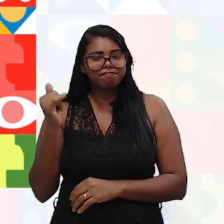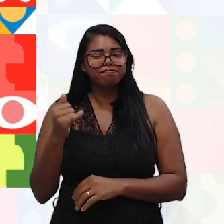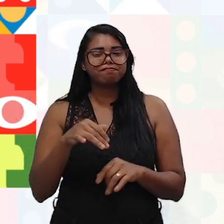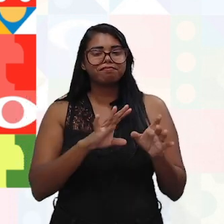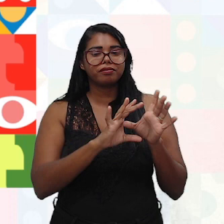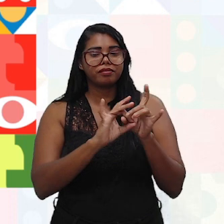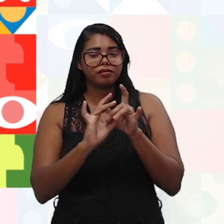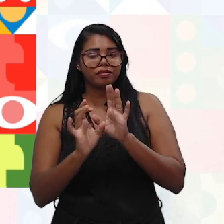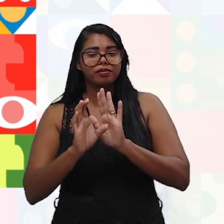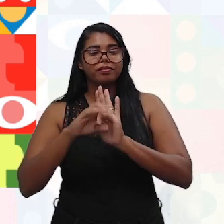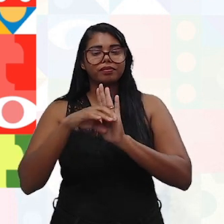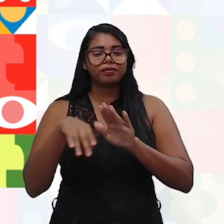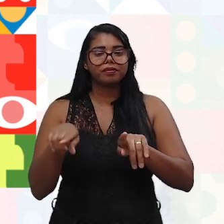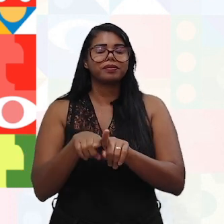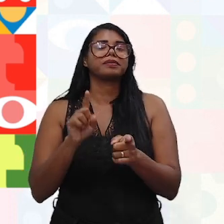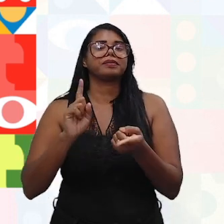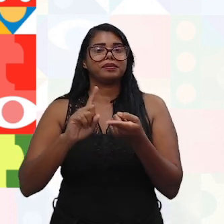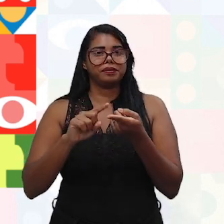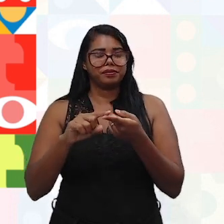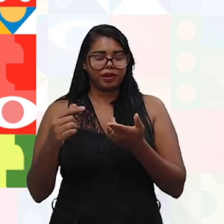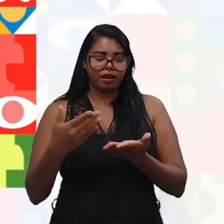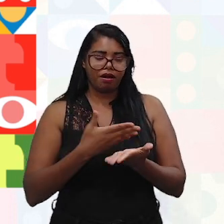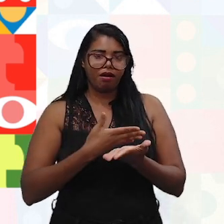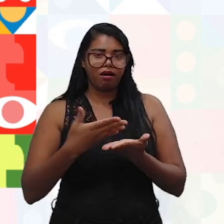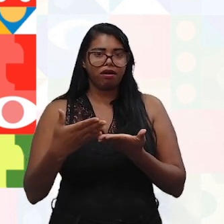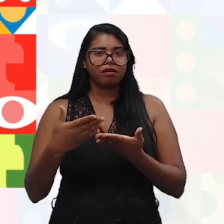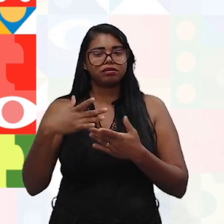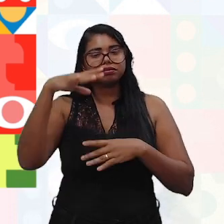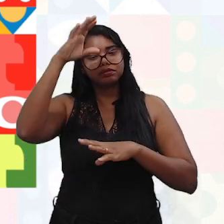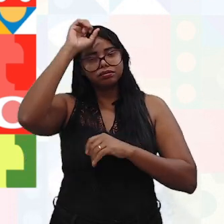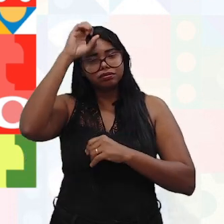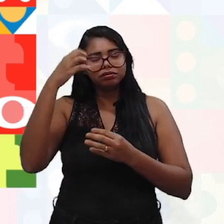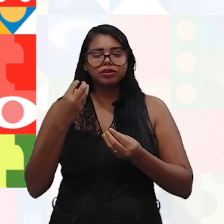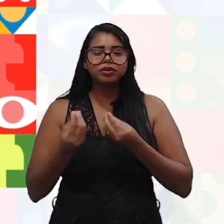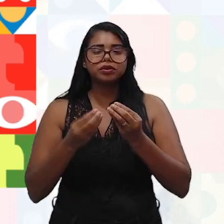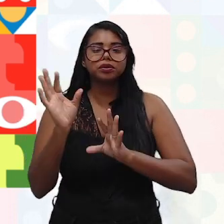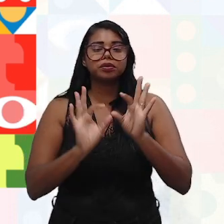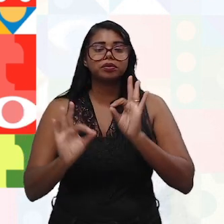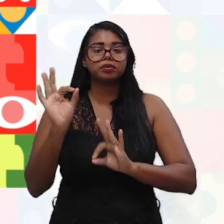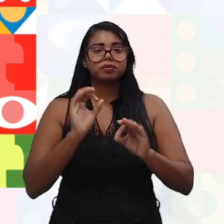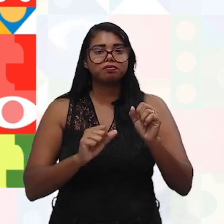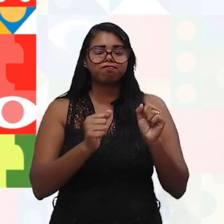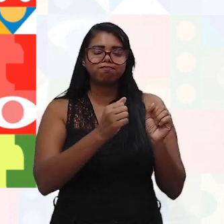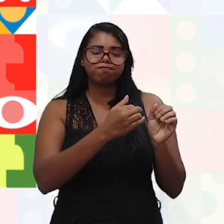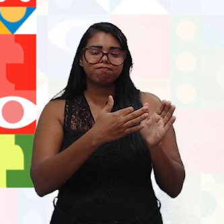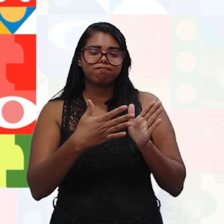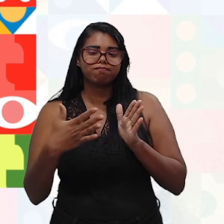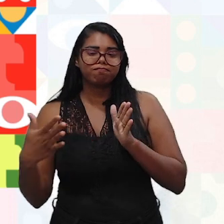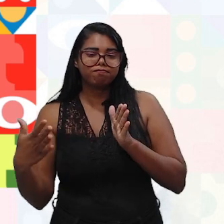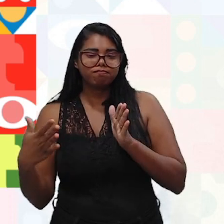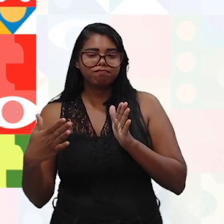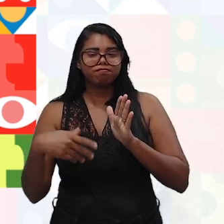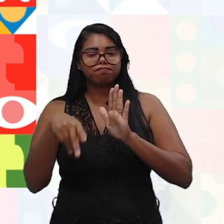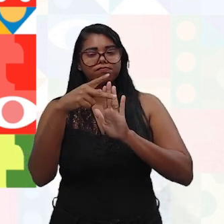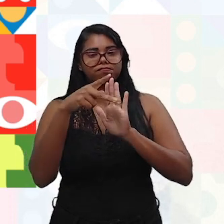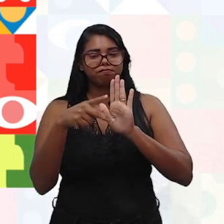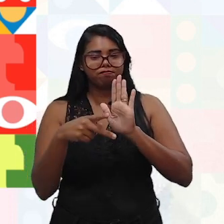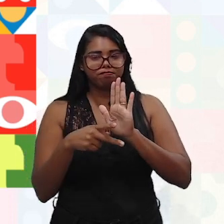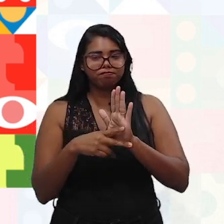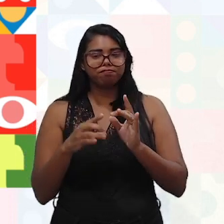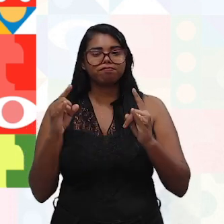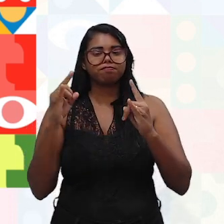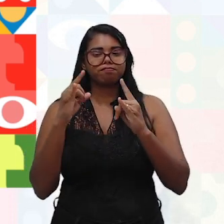dos conceitos. Então, vocês vão começar a aprender como gerenciar coleções sobre um plano institucional